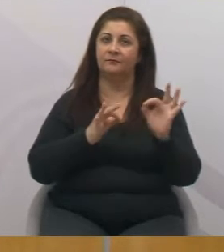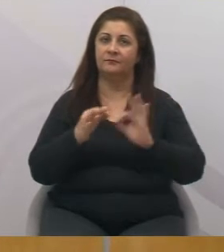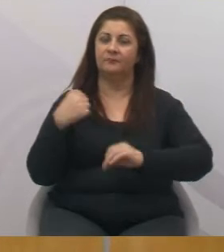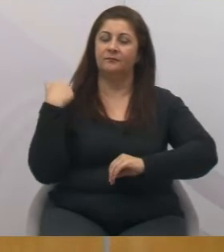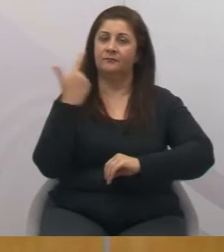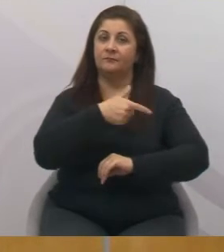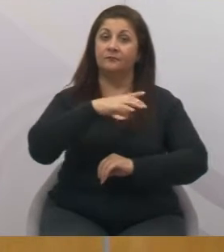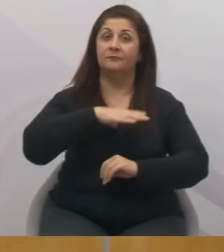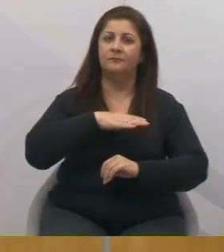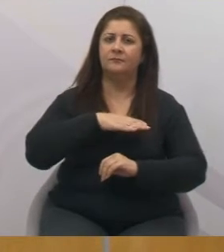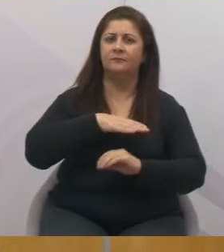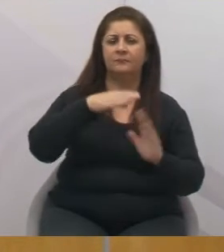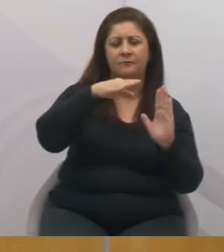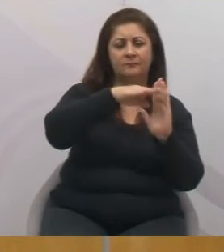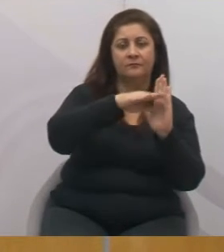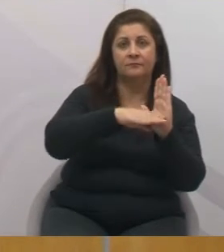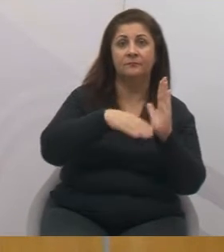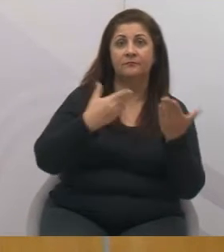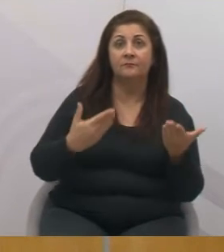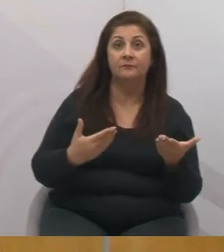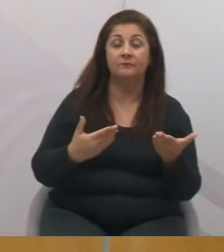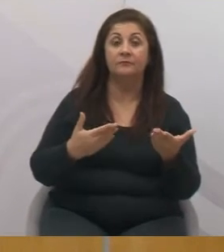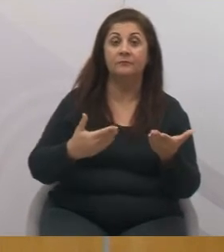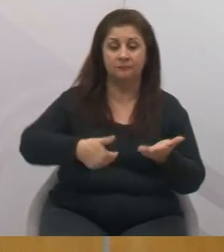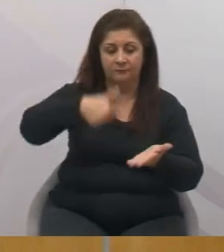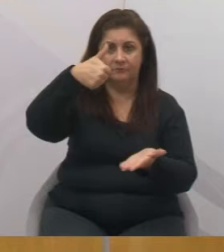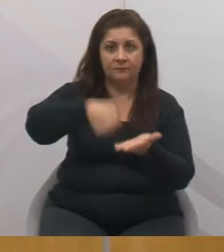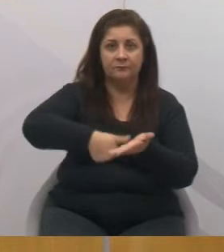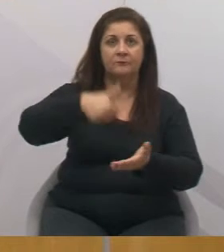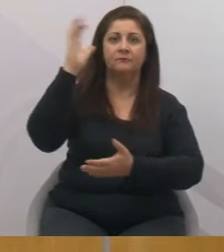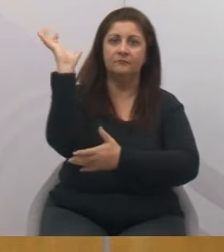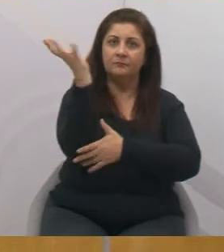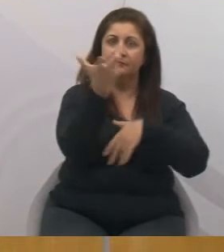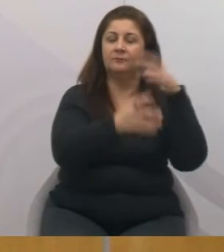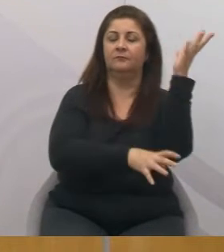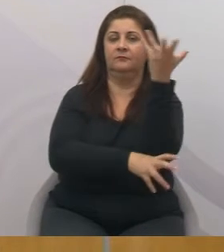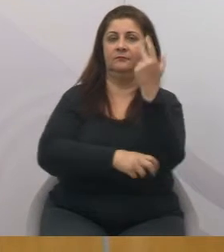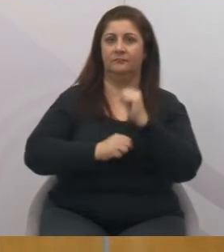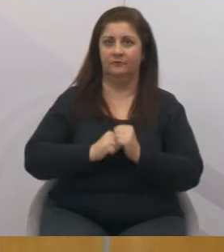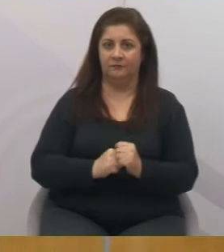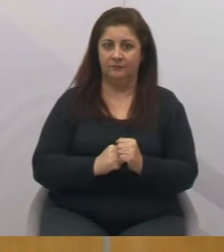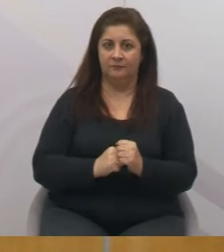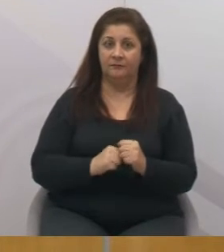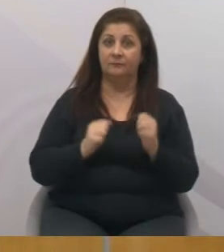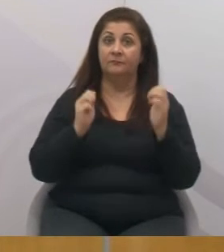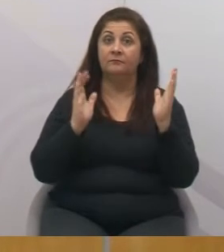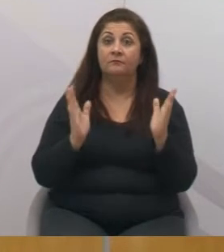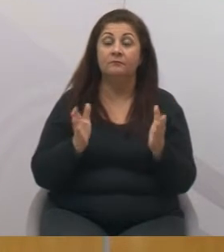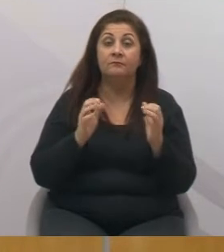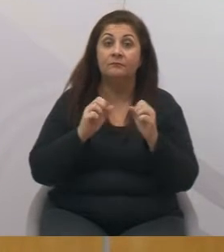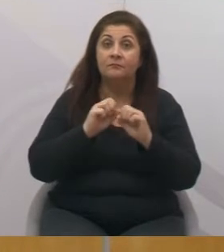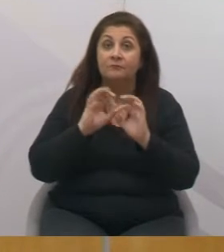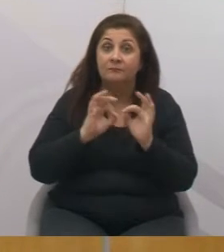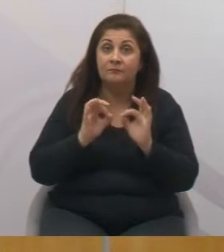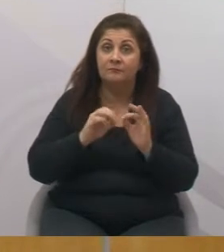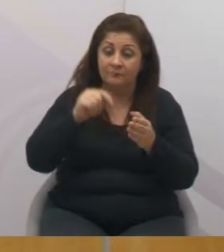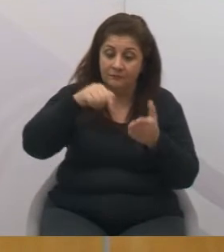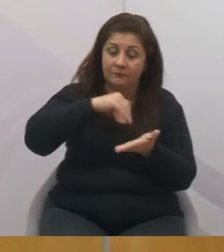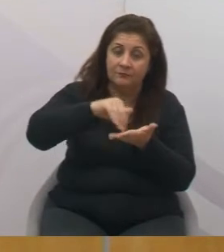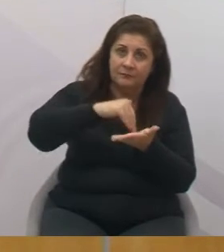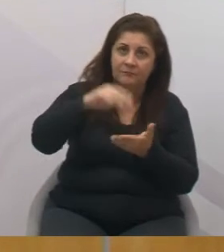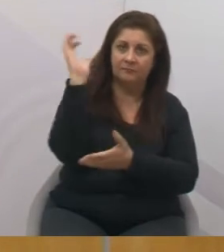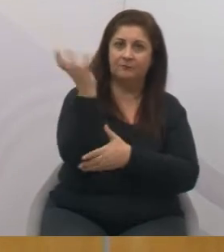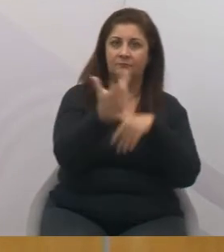os procedimentos para que o licenciamento ambiental possa ser emitido localmente pela Secretaria de Meio Ambiente.